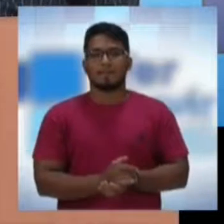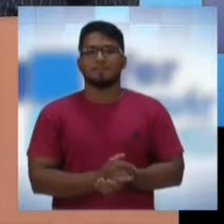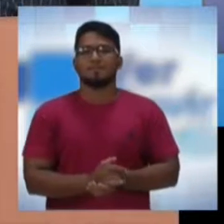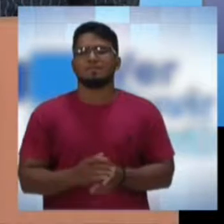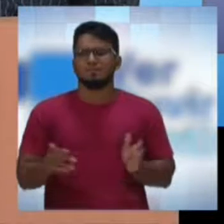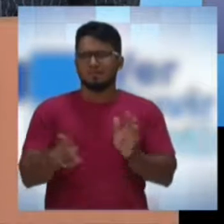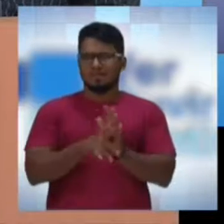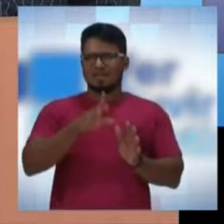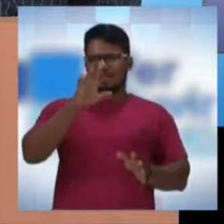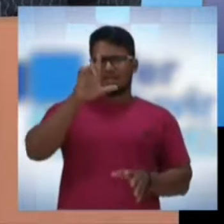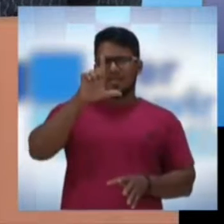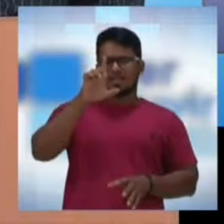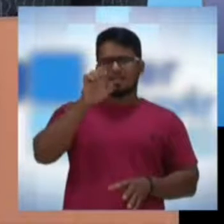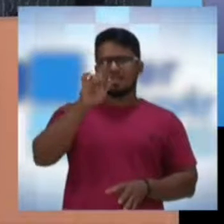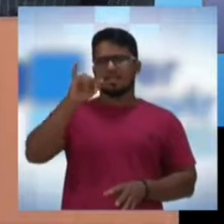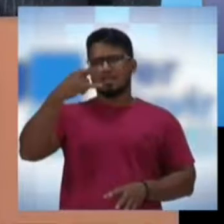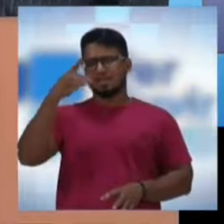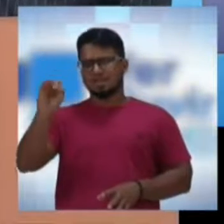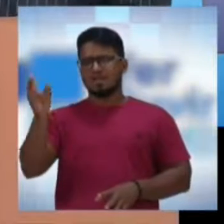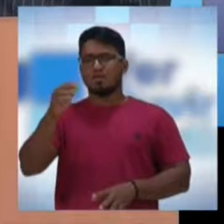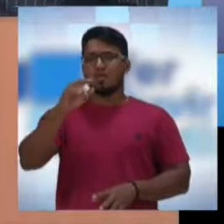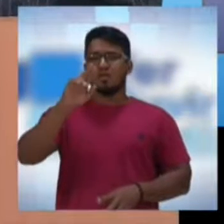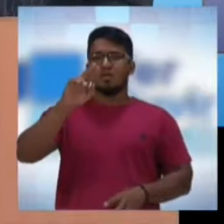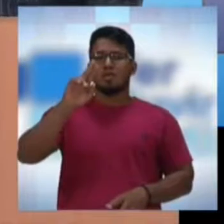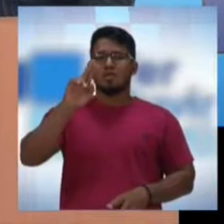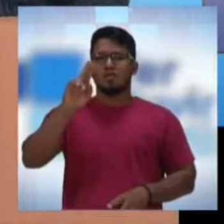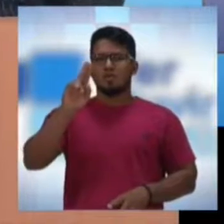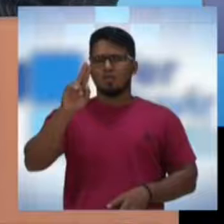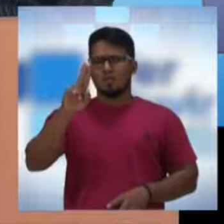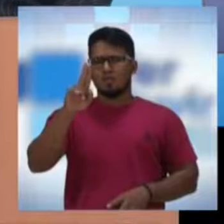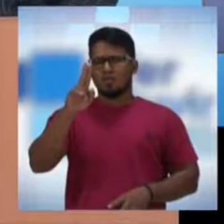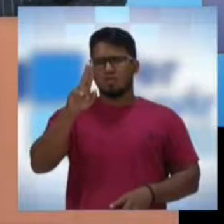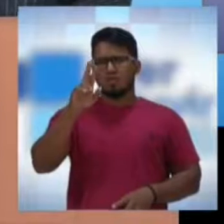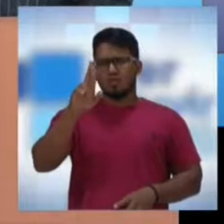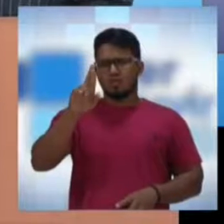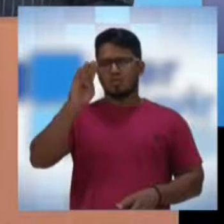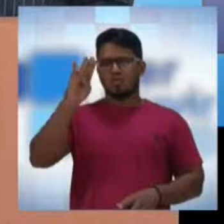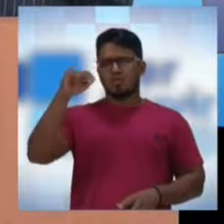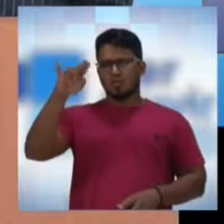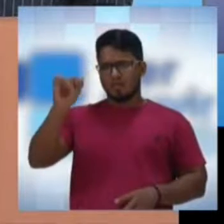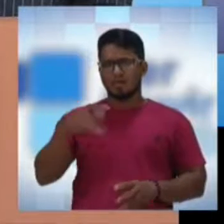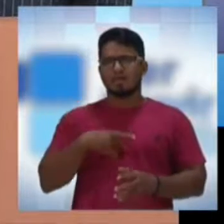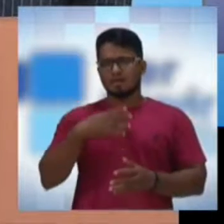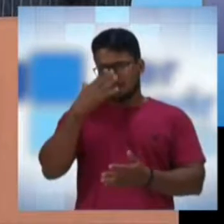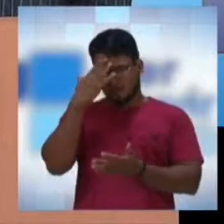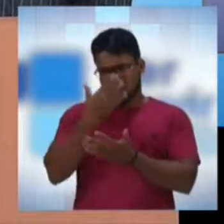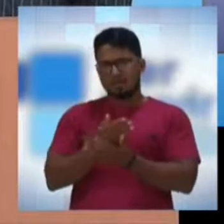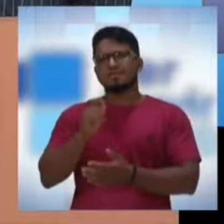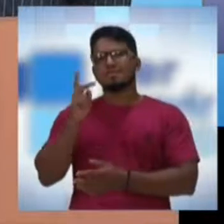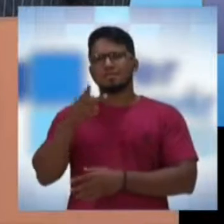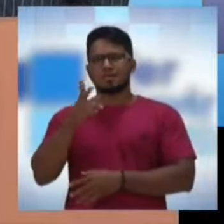Legião Urbana, né? Sim. Quem acredita sempre alcança. Acho que vamos a ela. Lá.